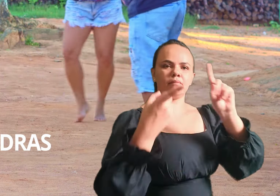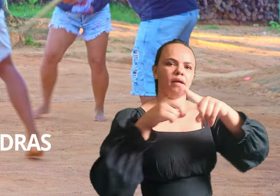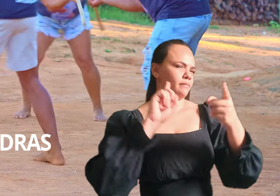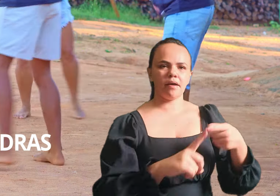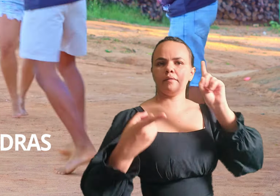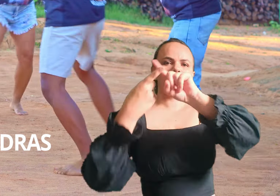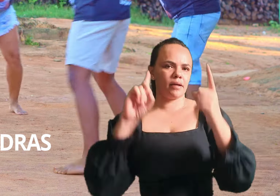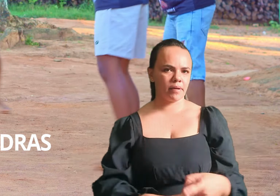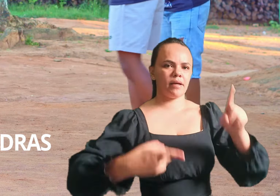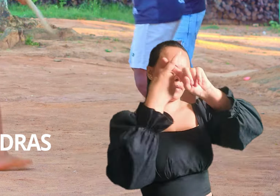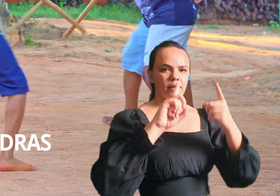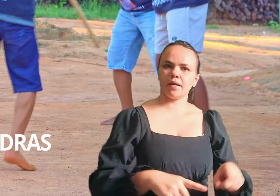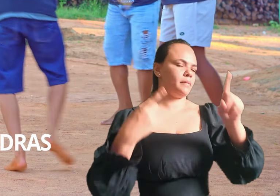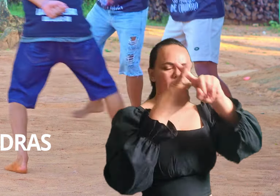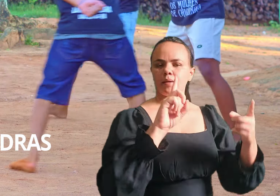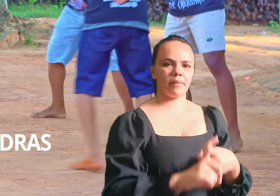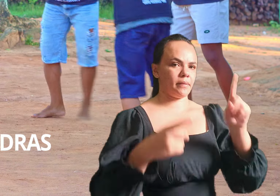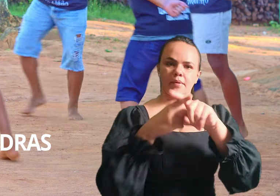maneiro